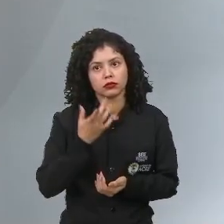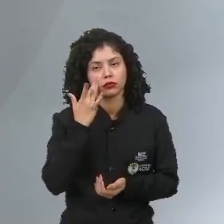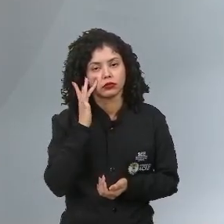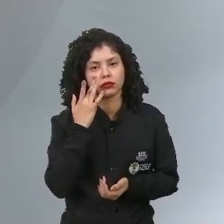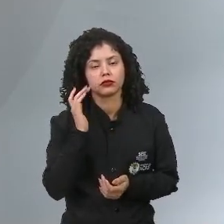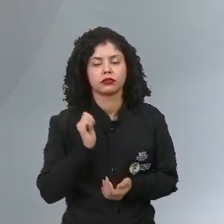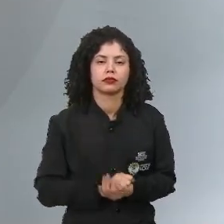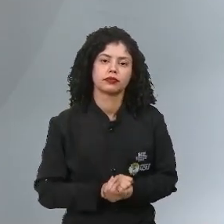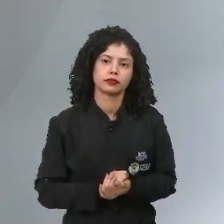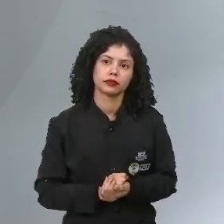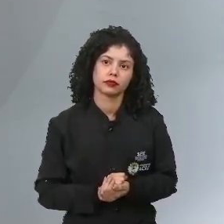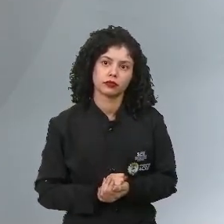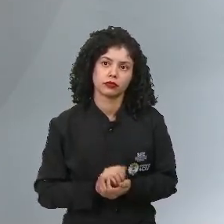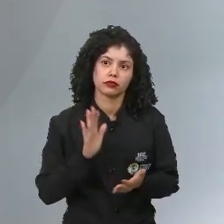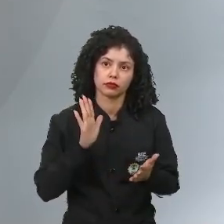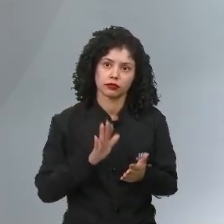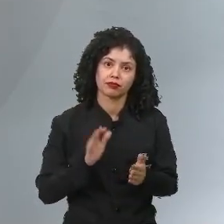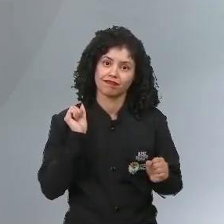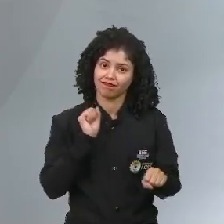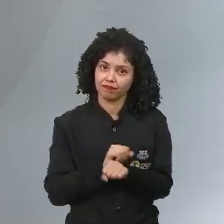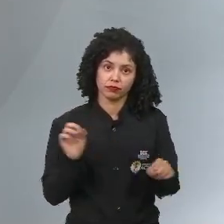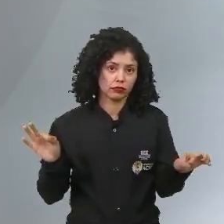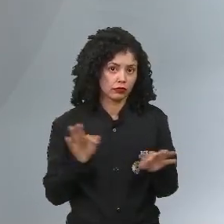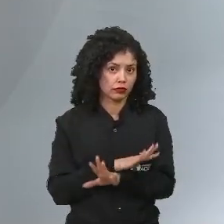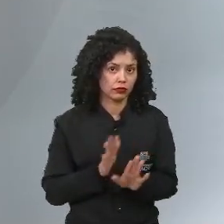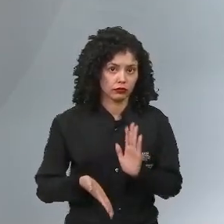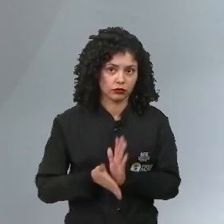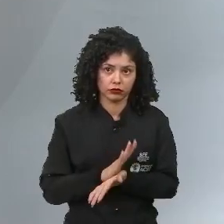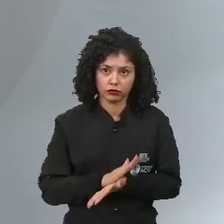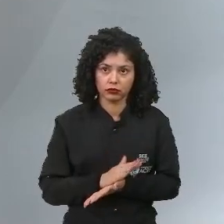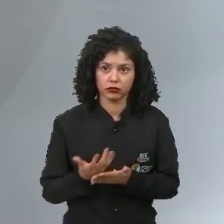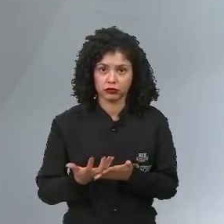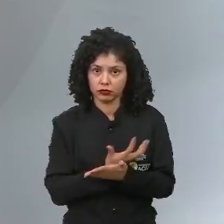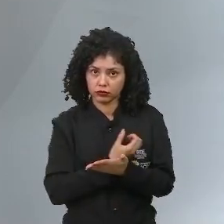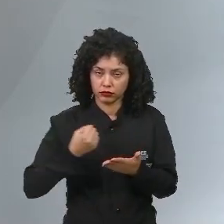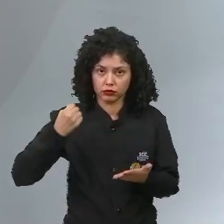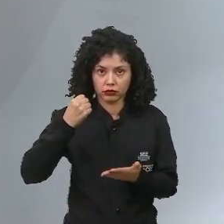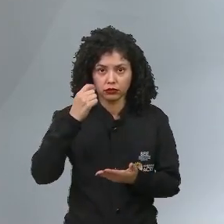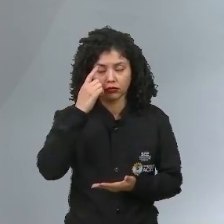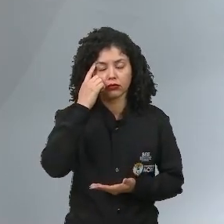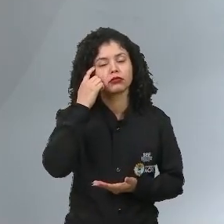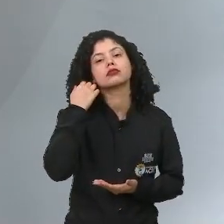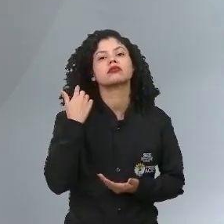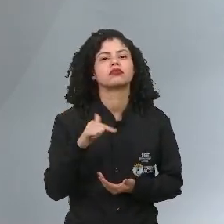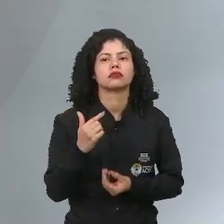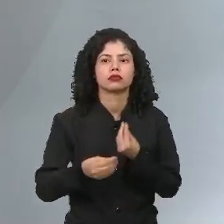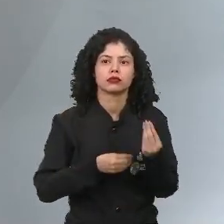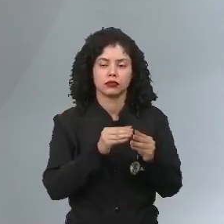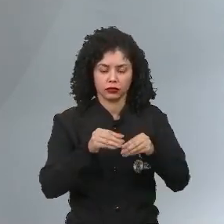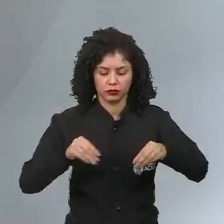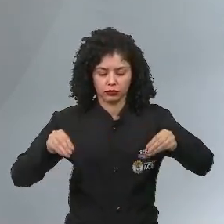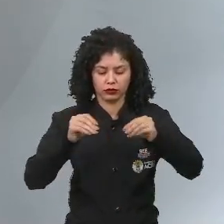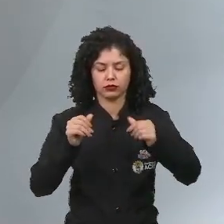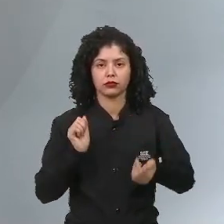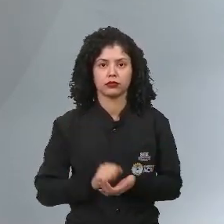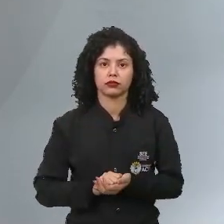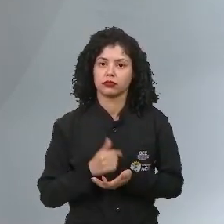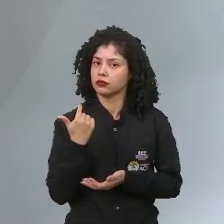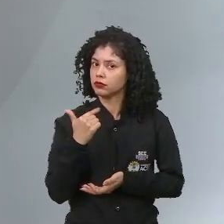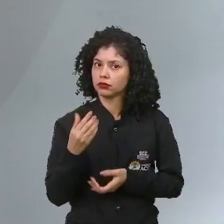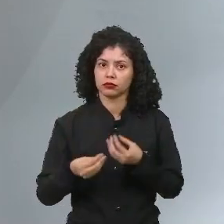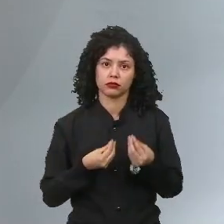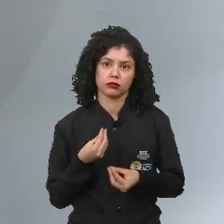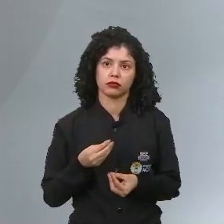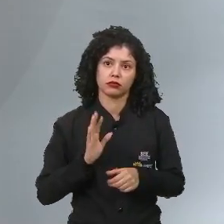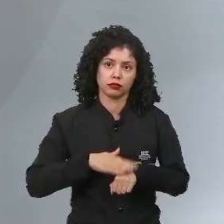ele é um recurso esgotável, né? Você faz o extrativismo, você retira ele. Né? Não tem como você plantar, que nem aconteceu com o açúcar.